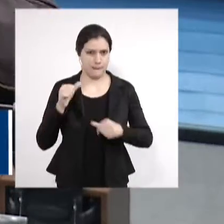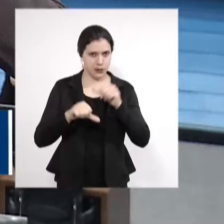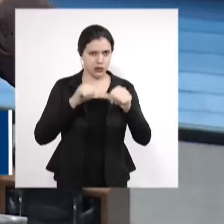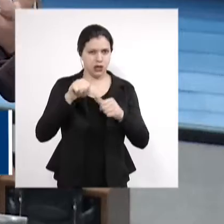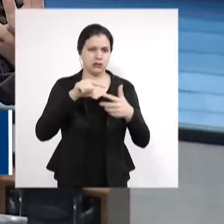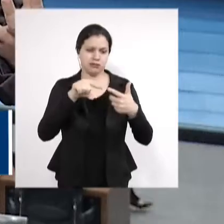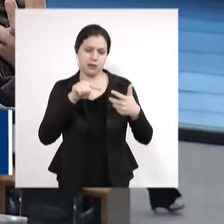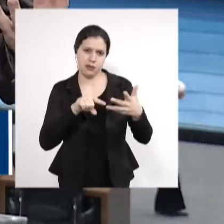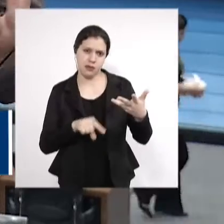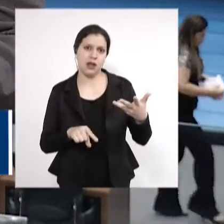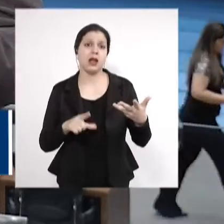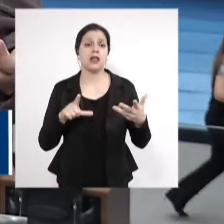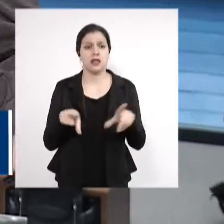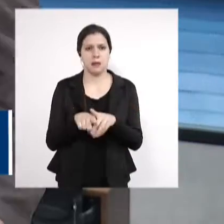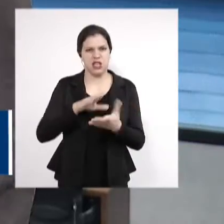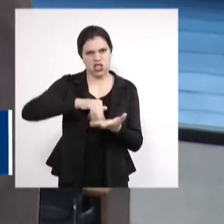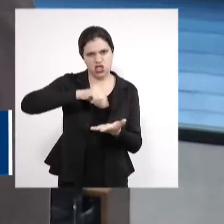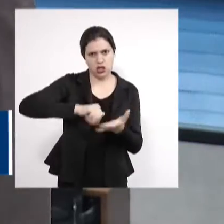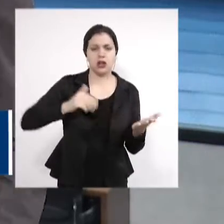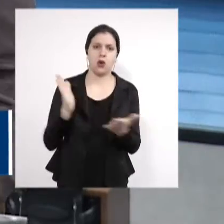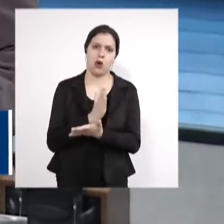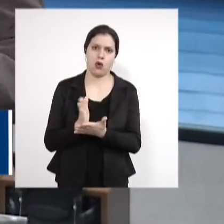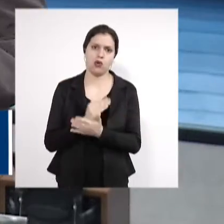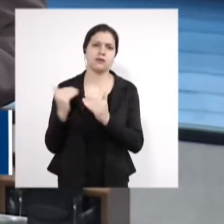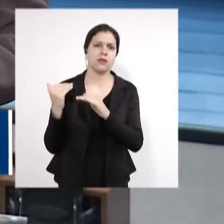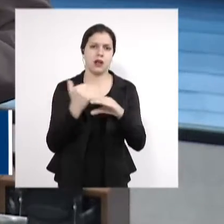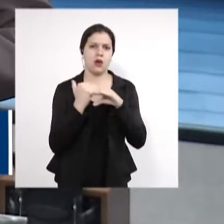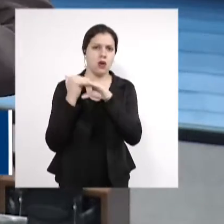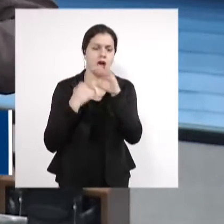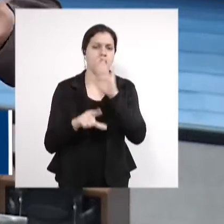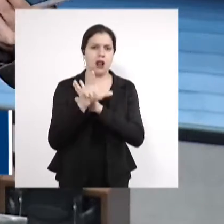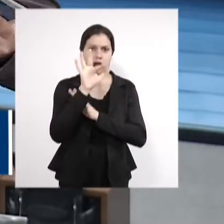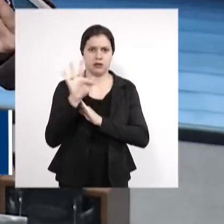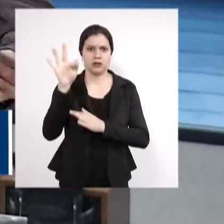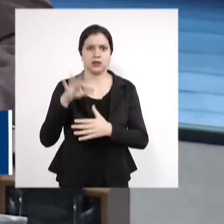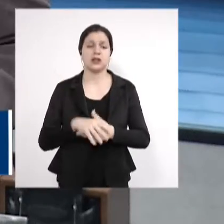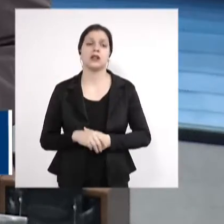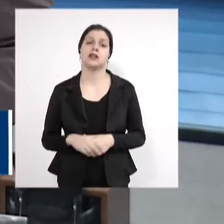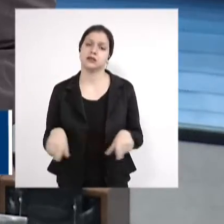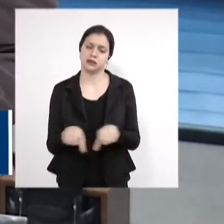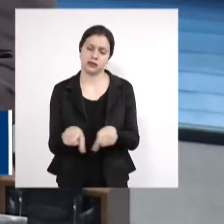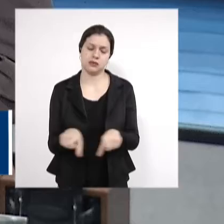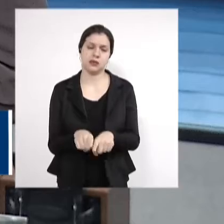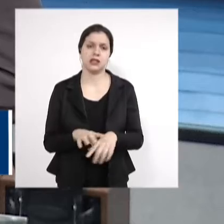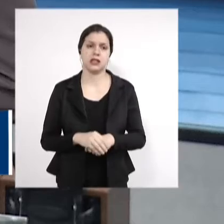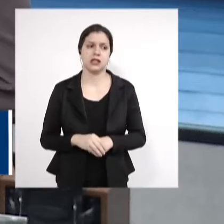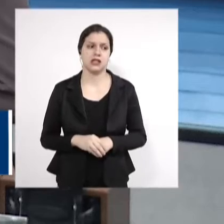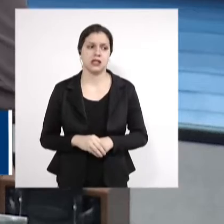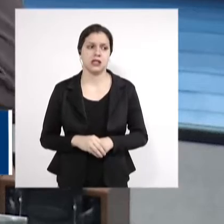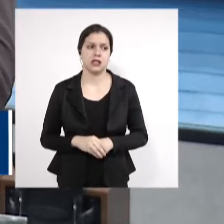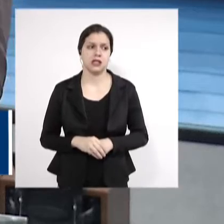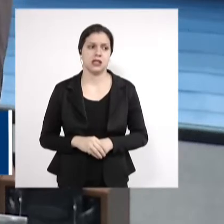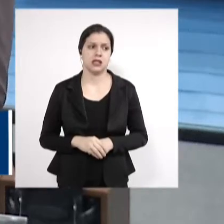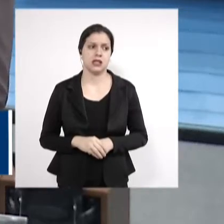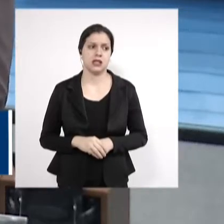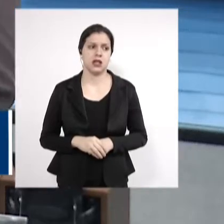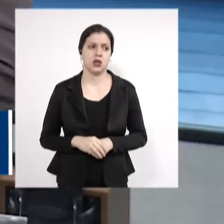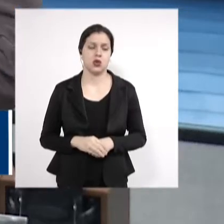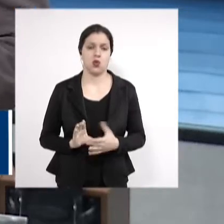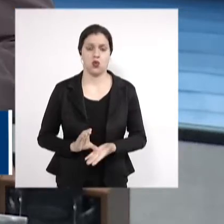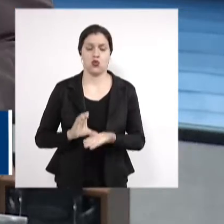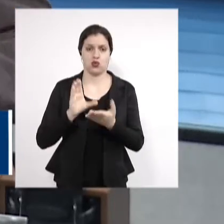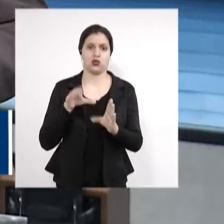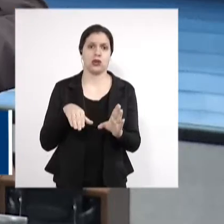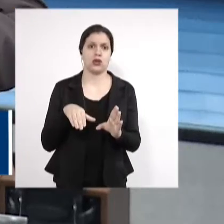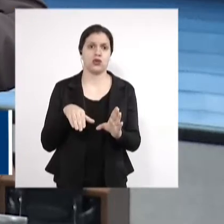né? Também revogo alguns itens para ficar em consonância aí com uma legislação federal e também atendendo aí algumas questões do Conselho Nacional de Justiça,